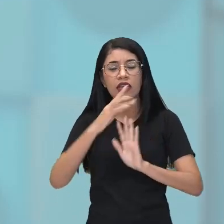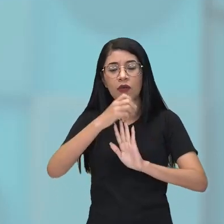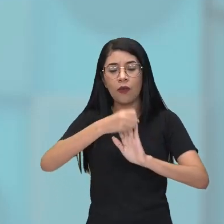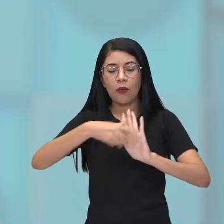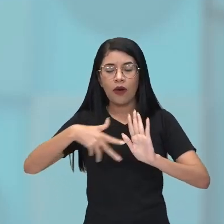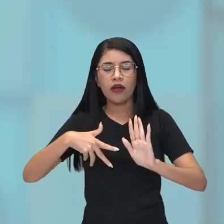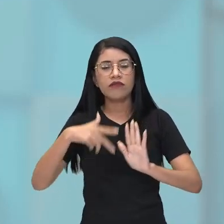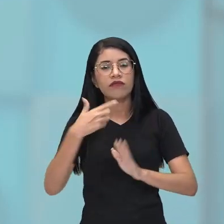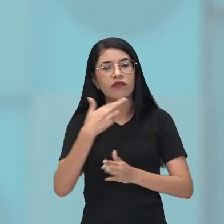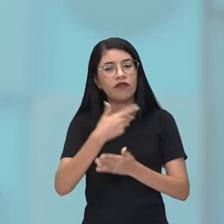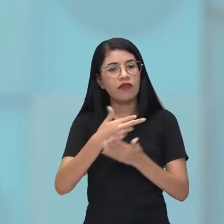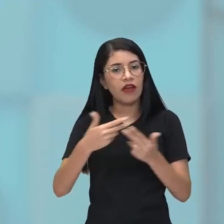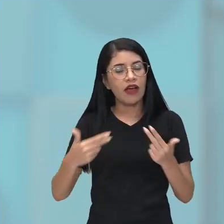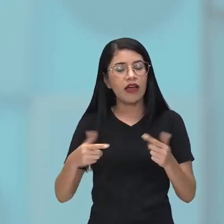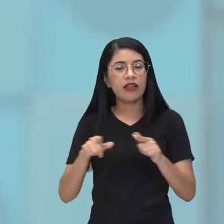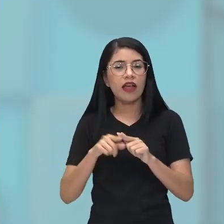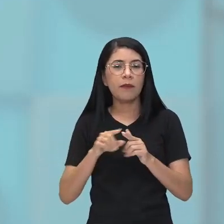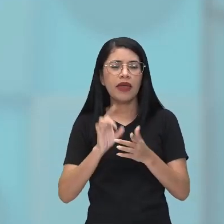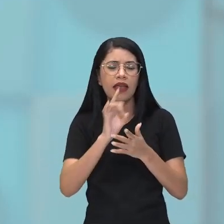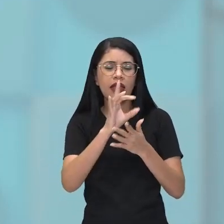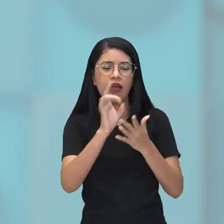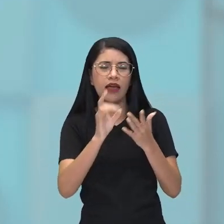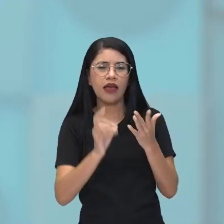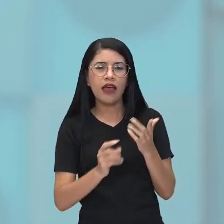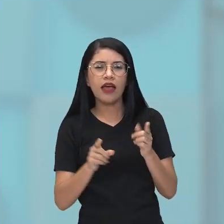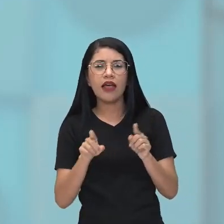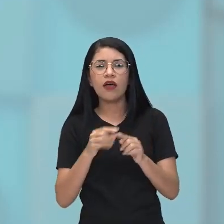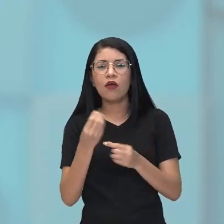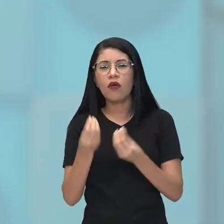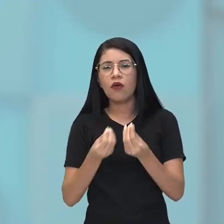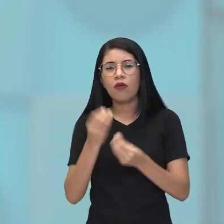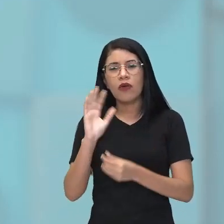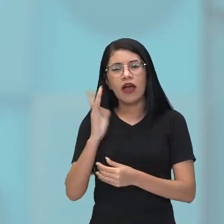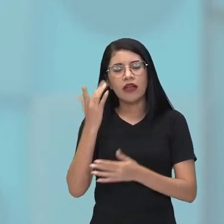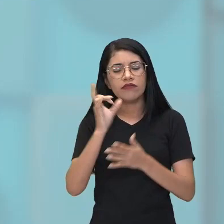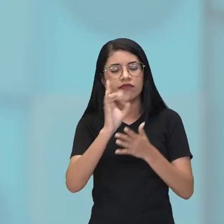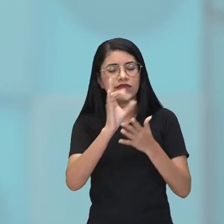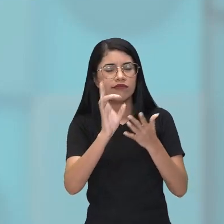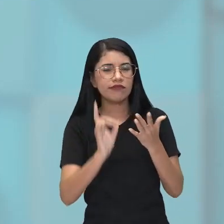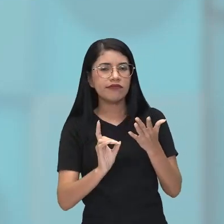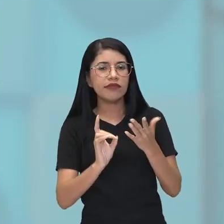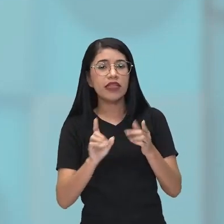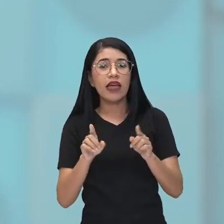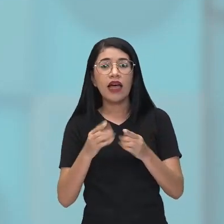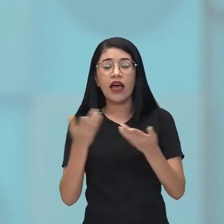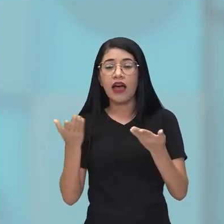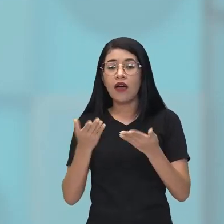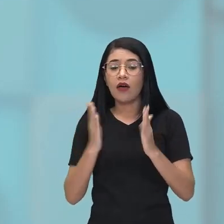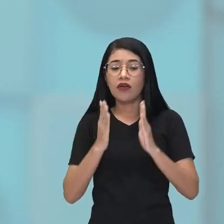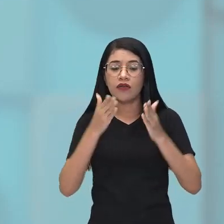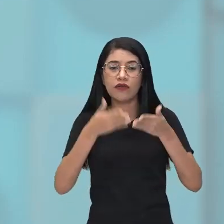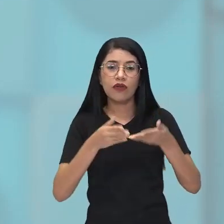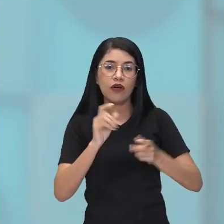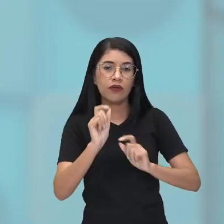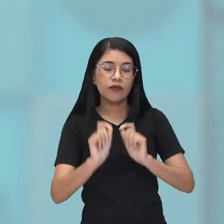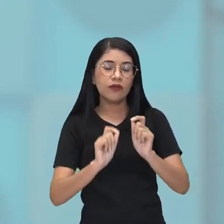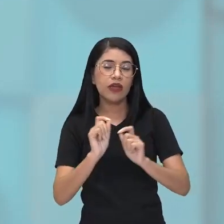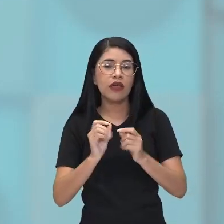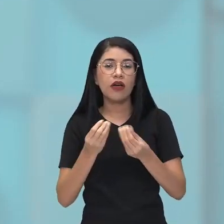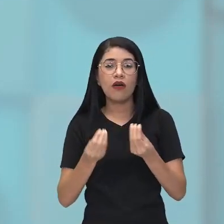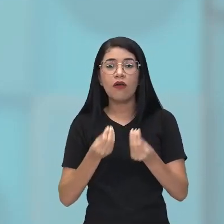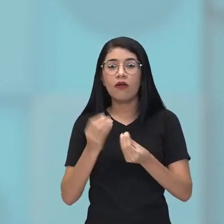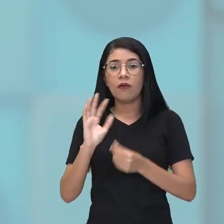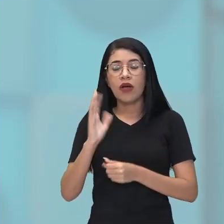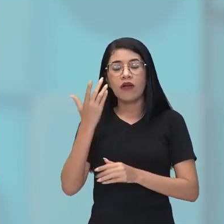né? Estudamos como cada uma se dá, como cada uma acontece, mas agora nós vamos enfatizar essa ocorrência